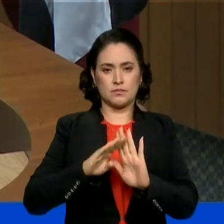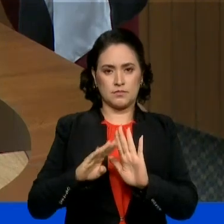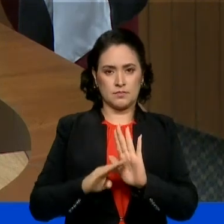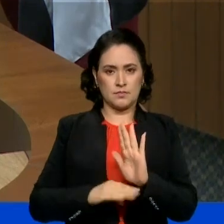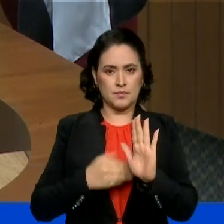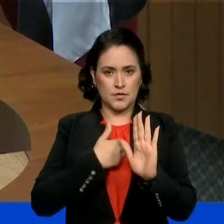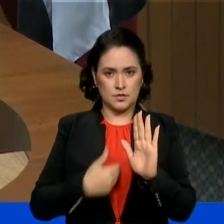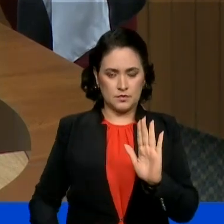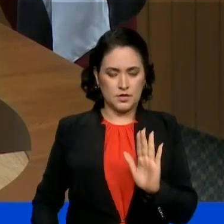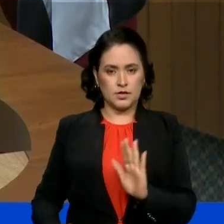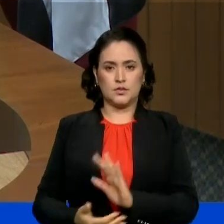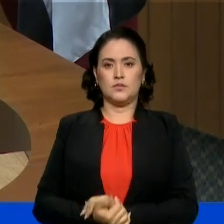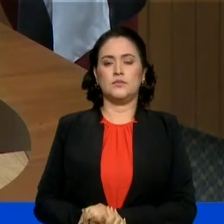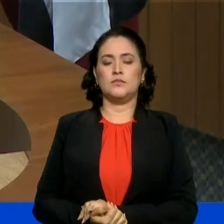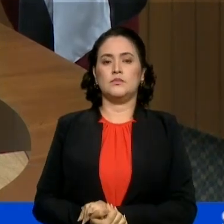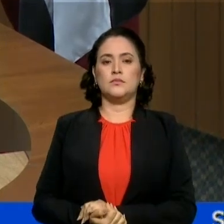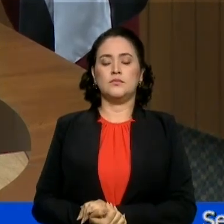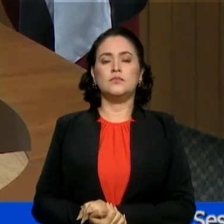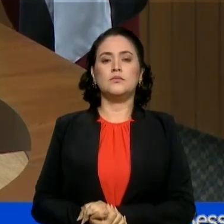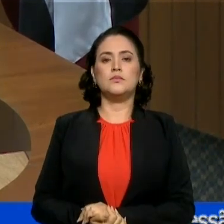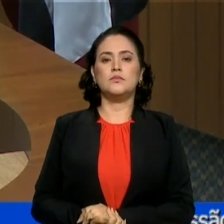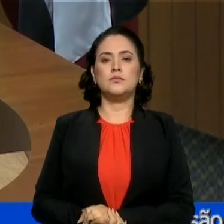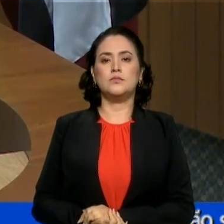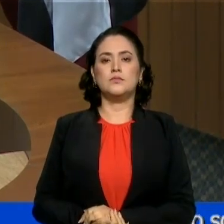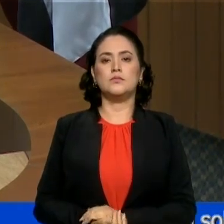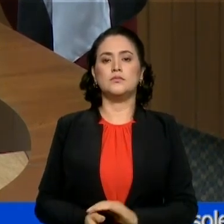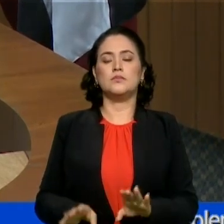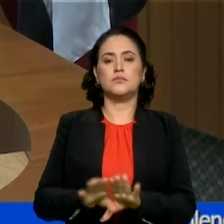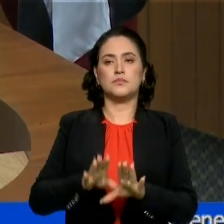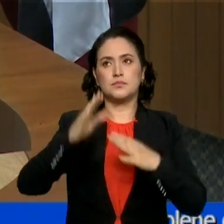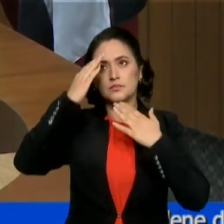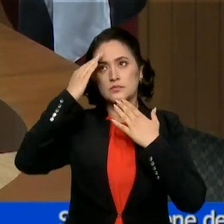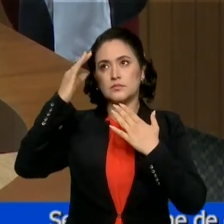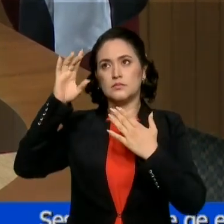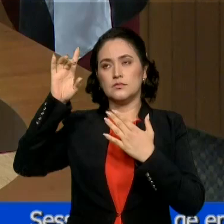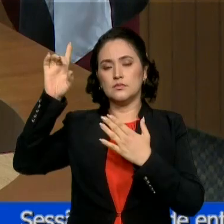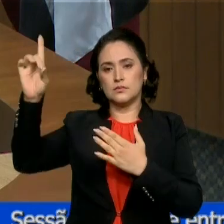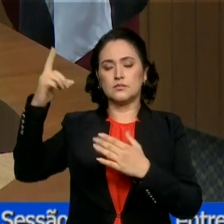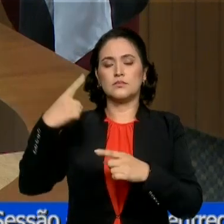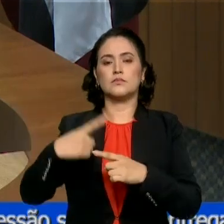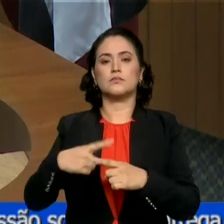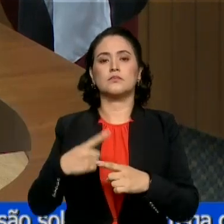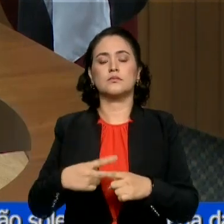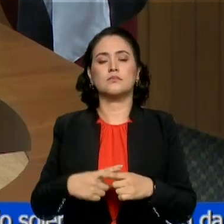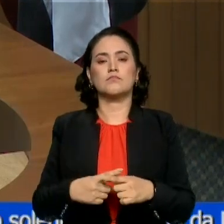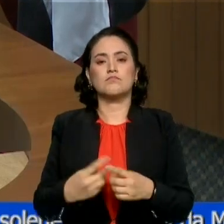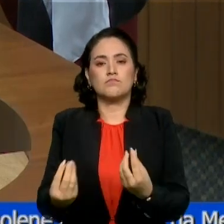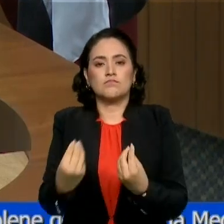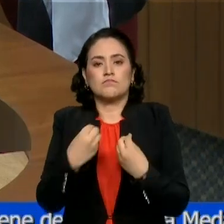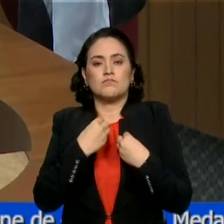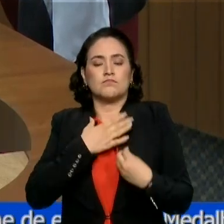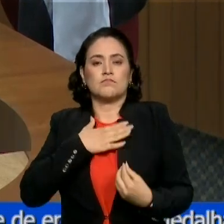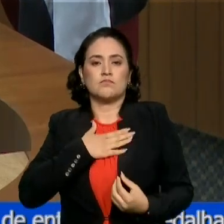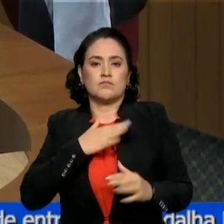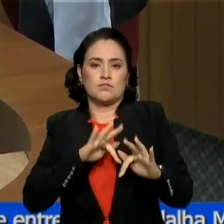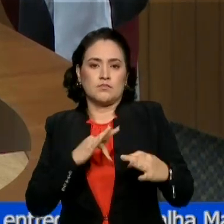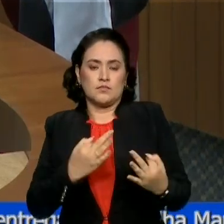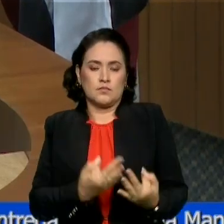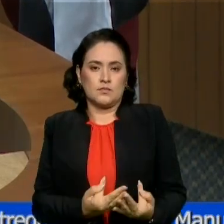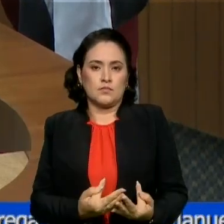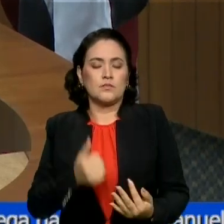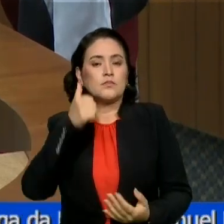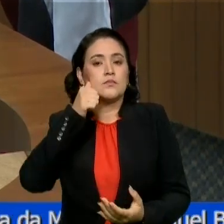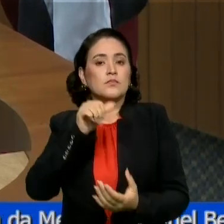último, reitero a Deus a minha gratidão pela família que colocou na minha vida. A minha esposa Gorete, as minhas filhas